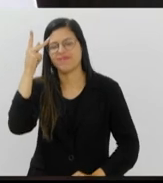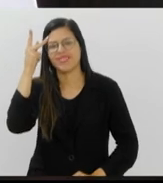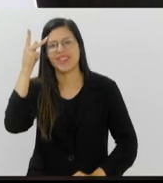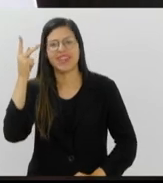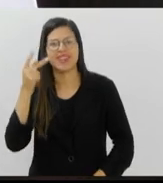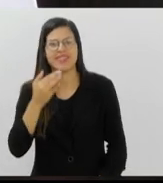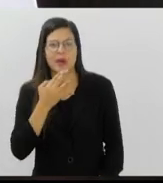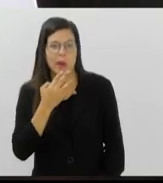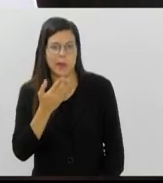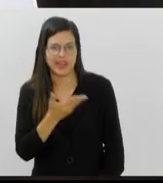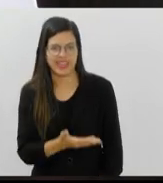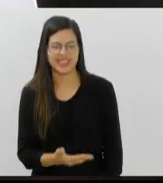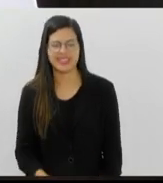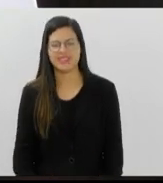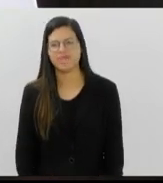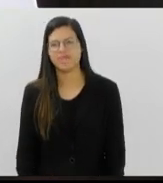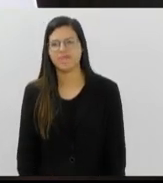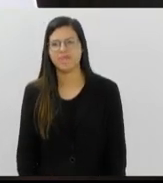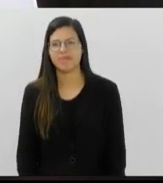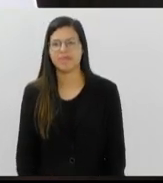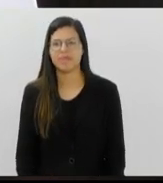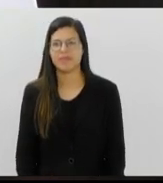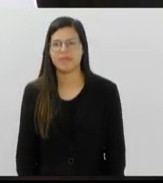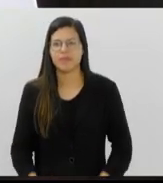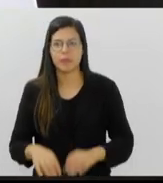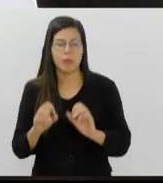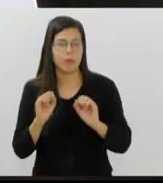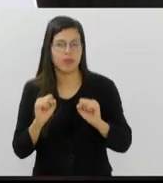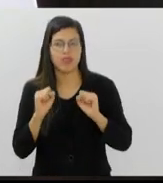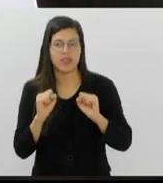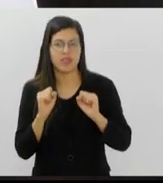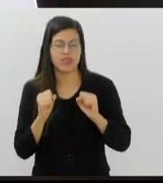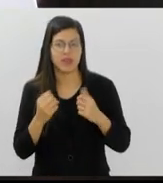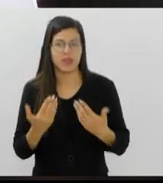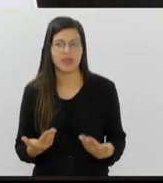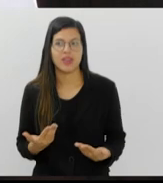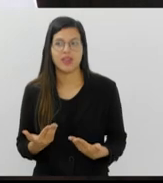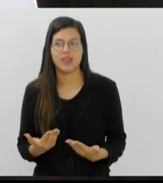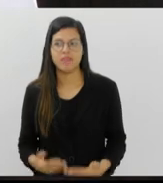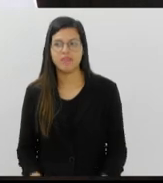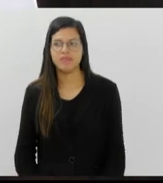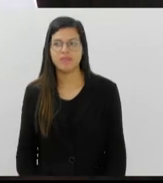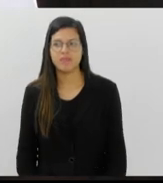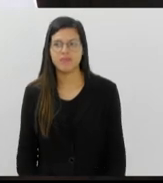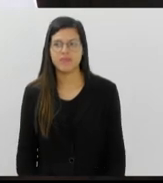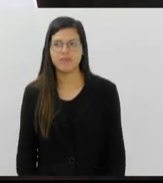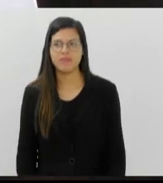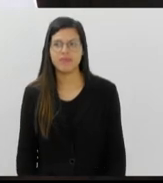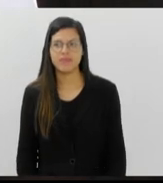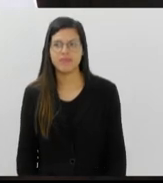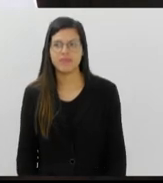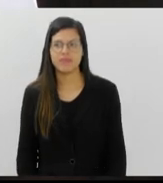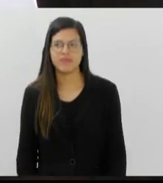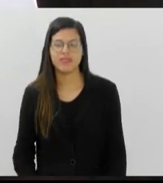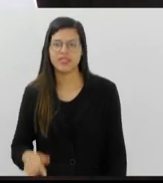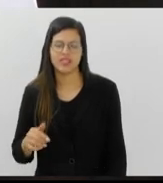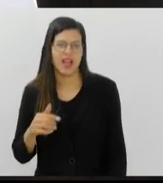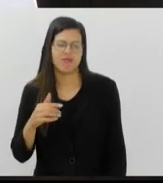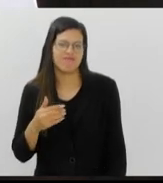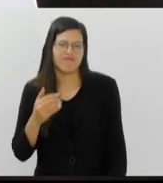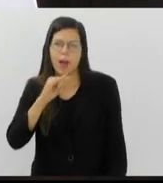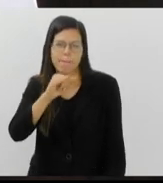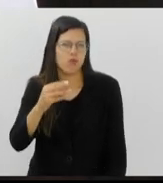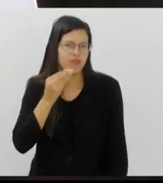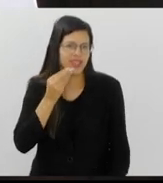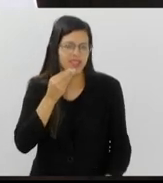né? E ela poderia estar colhendo os frutos do trabalho dela agora, porque ela é uma